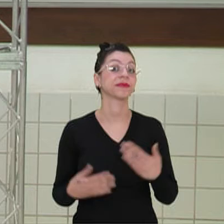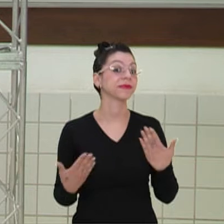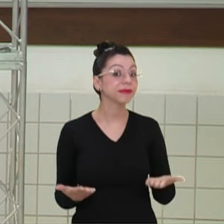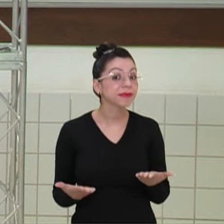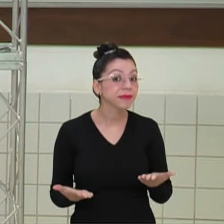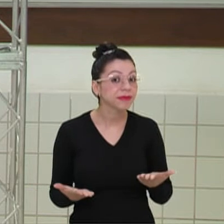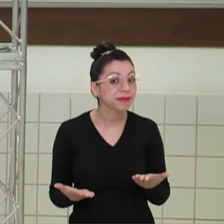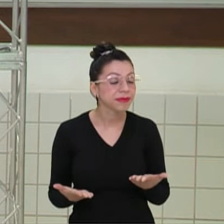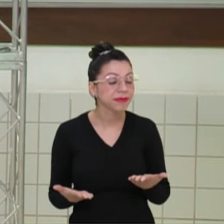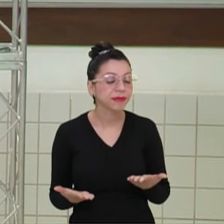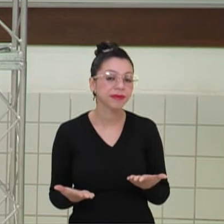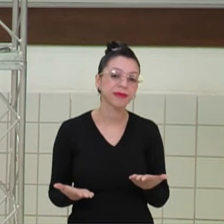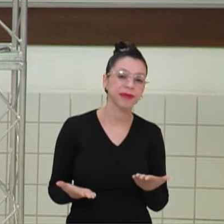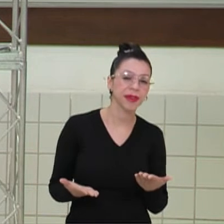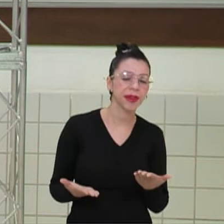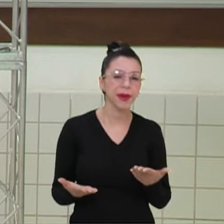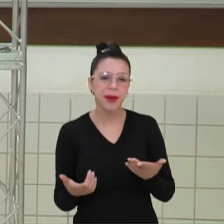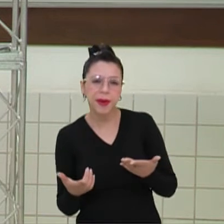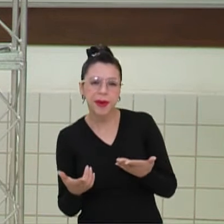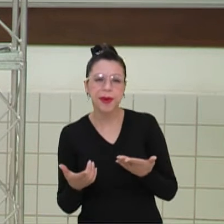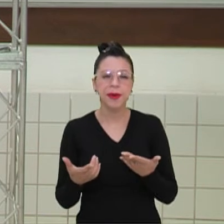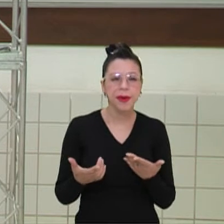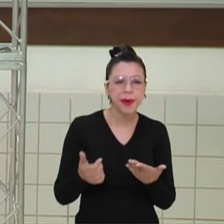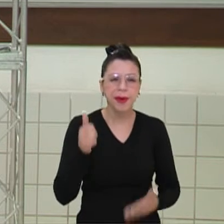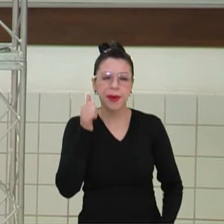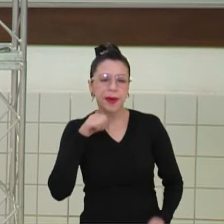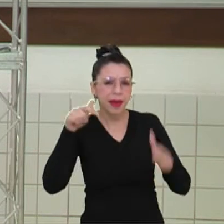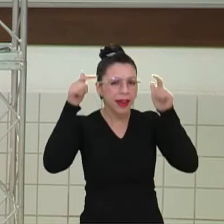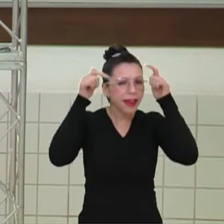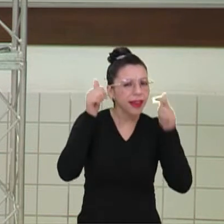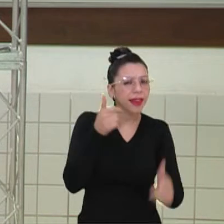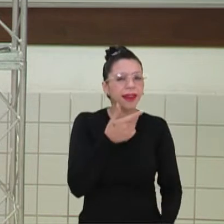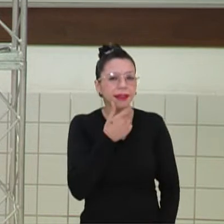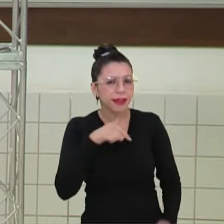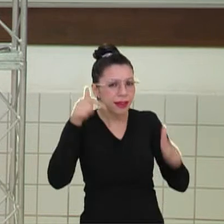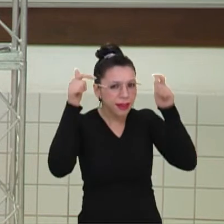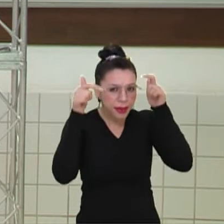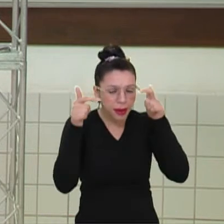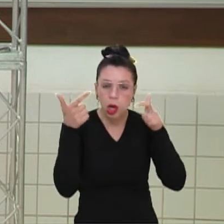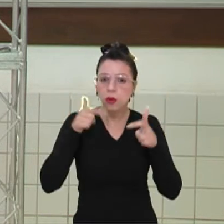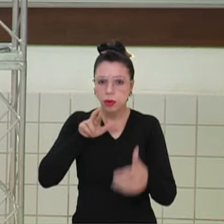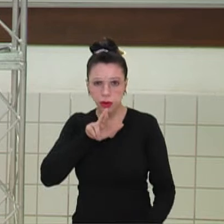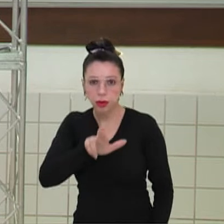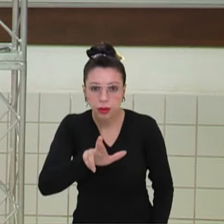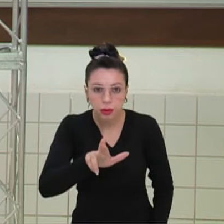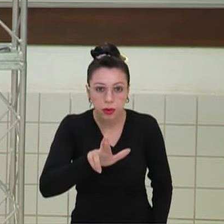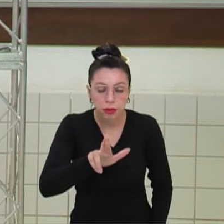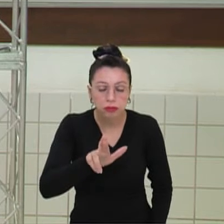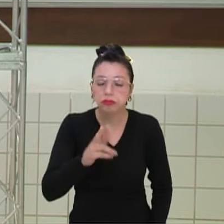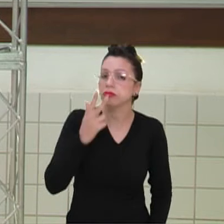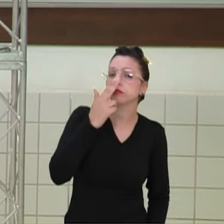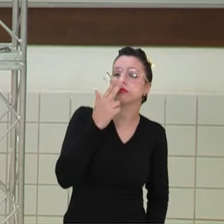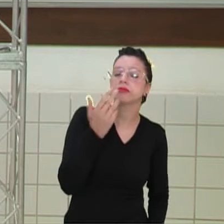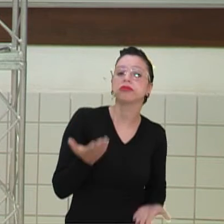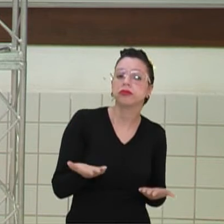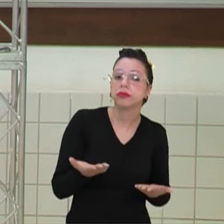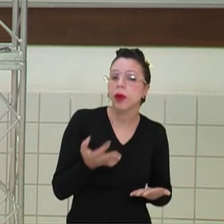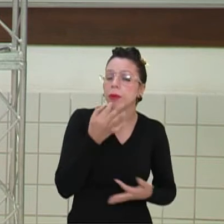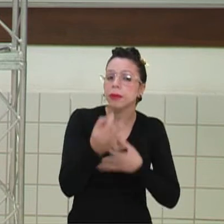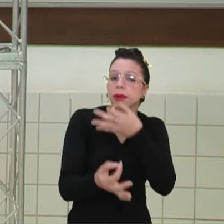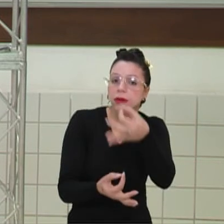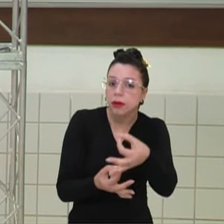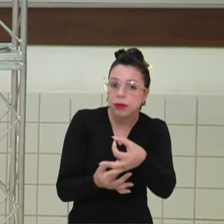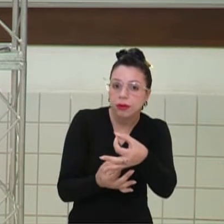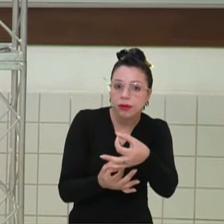E aí, minha nobreza? Oh, meu rei, minha rainha. E agora? Conseguiu resolver esse exercício? O que você achou? Você perdeu na